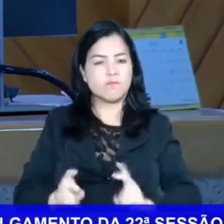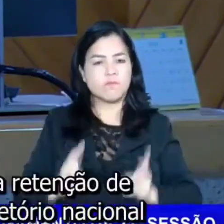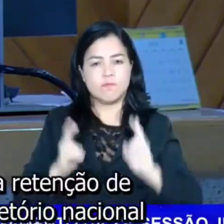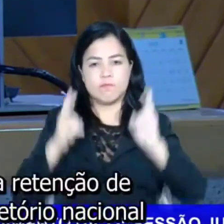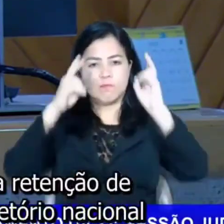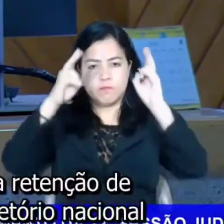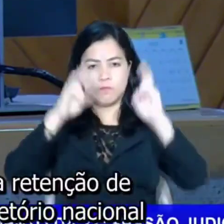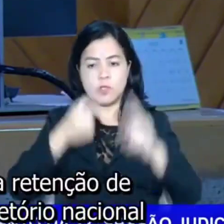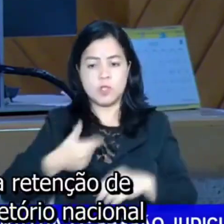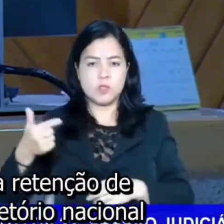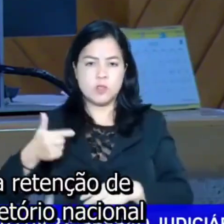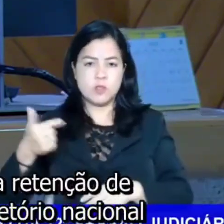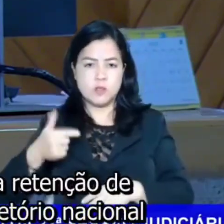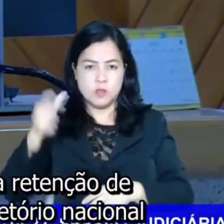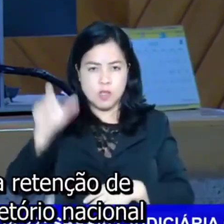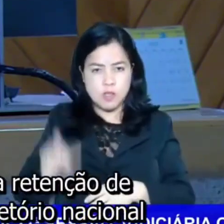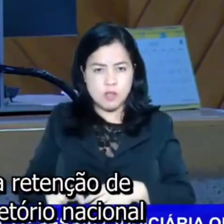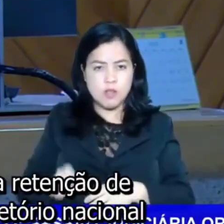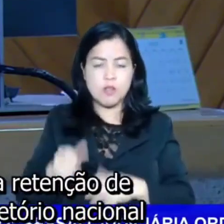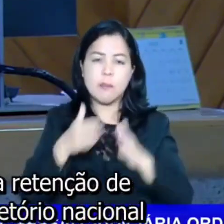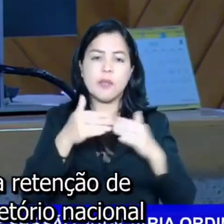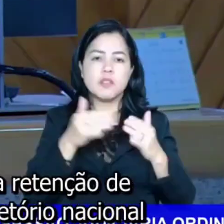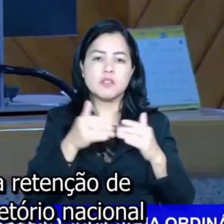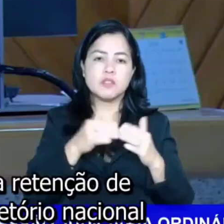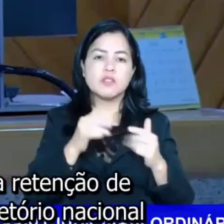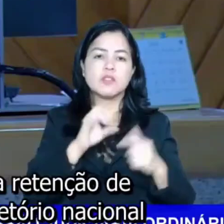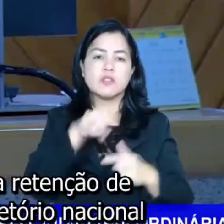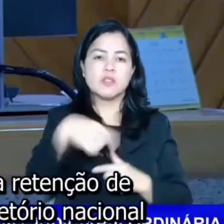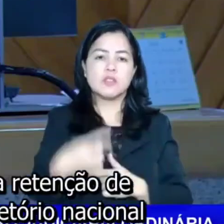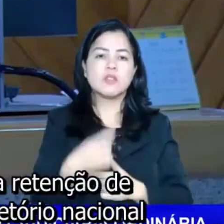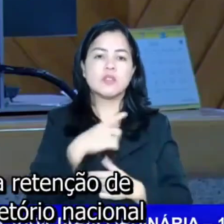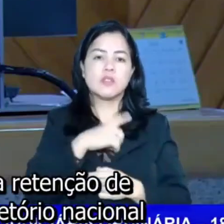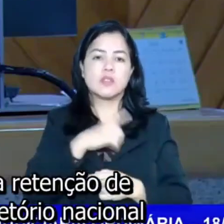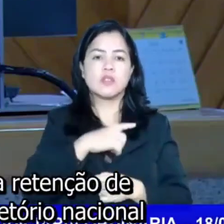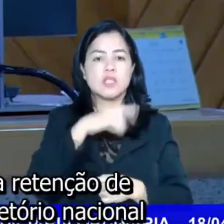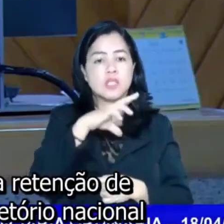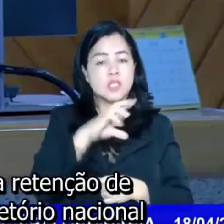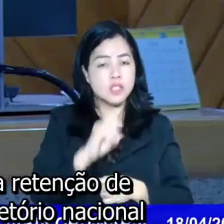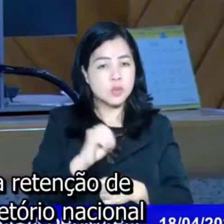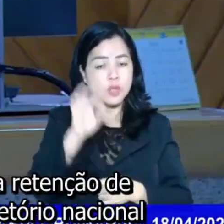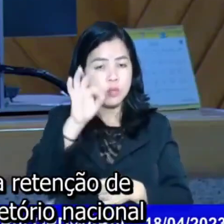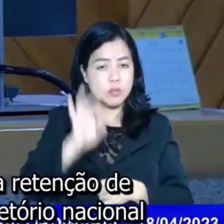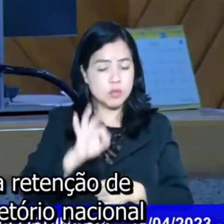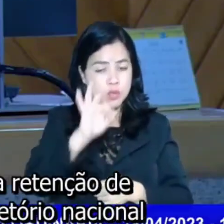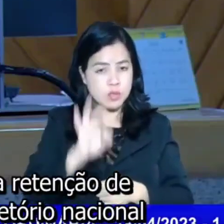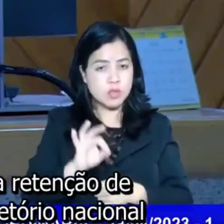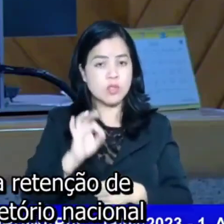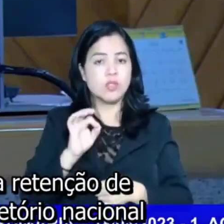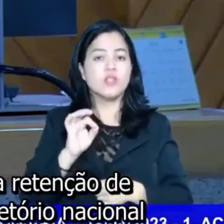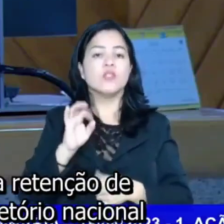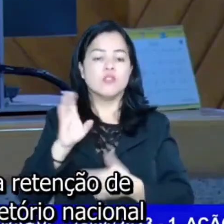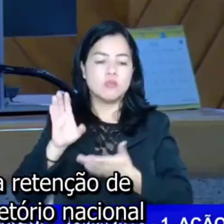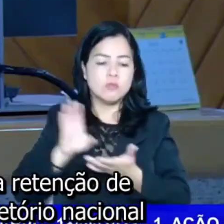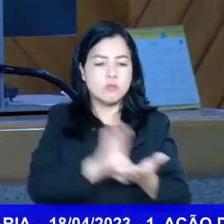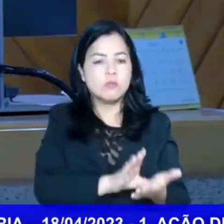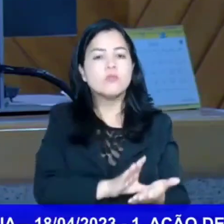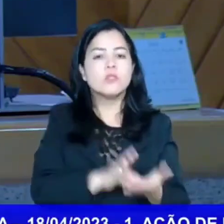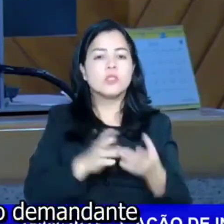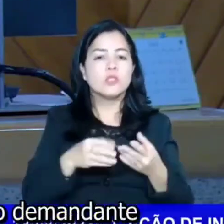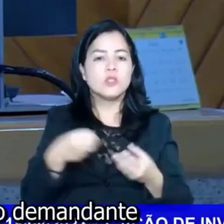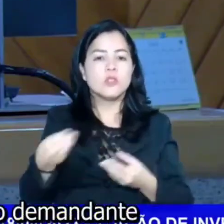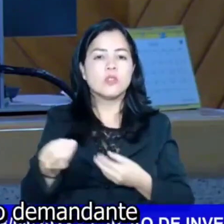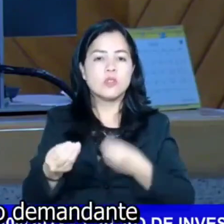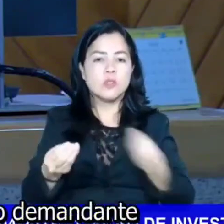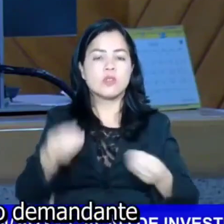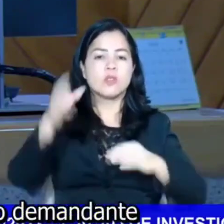demandante, ou, como pedido em ordem sucessiva, determinar a retenção de 50% dos valores creditados pelo Diretório Nacional